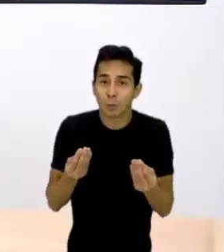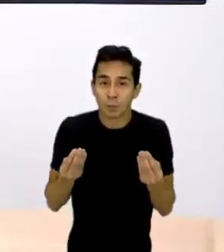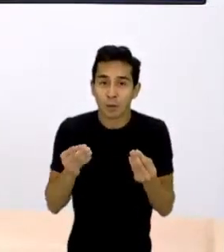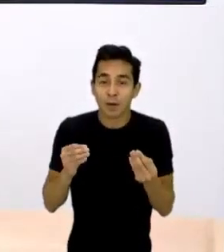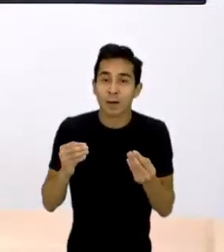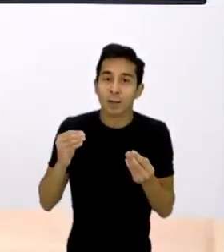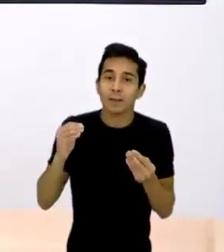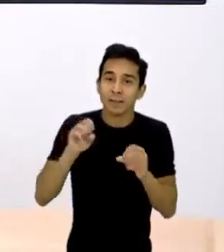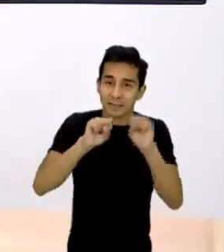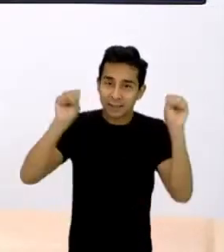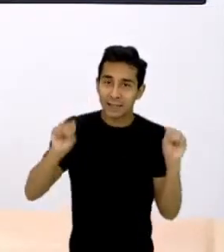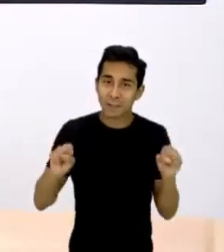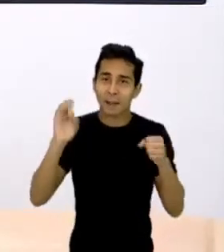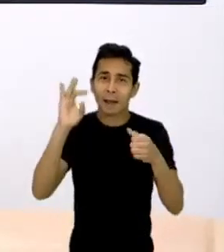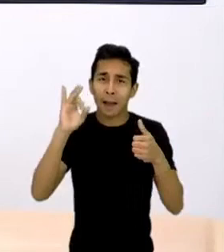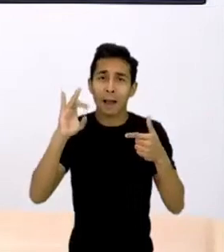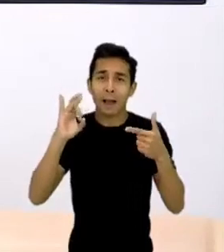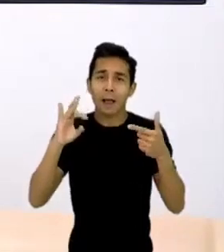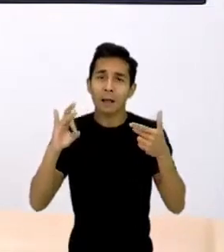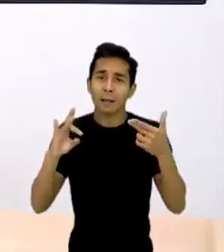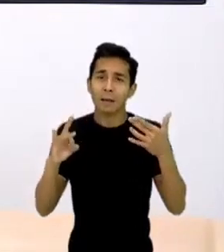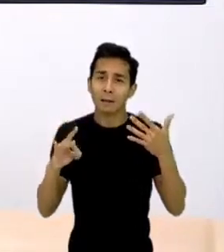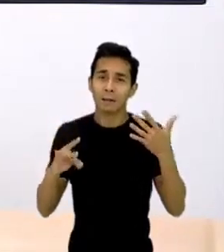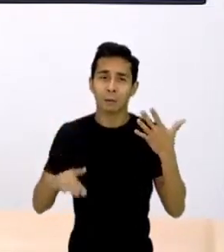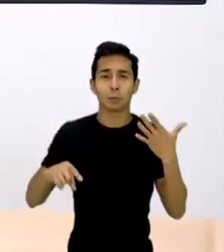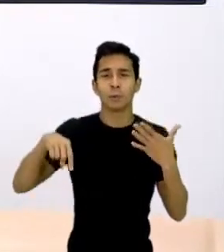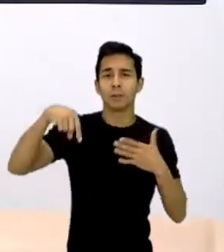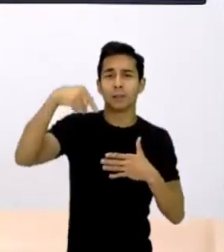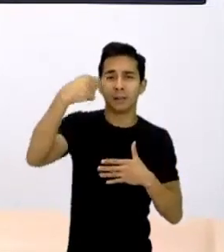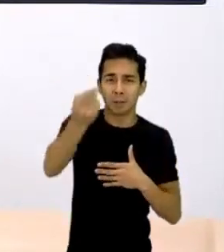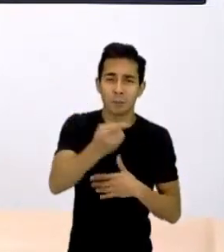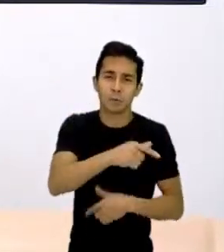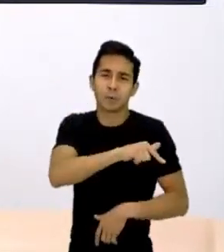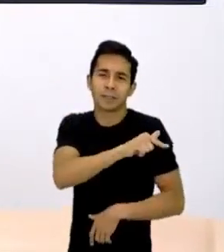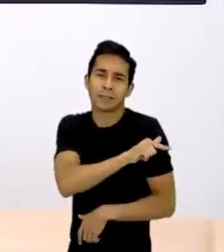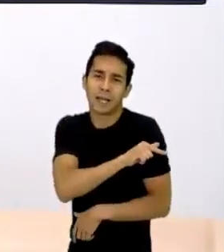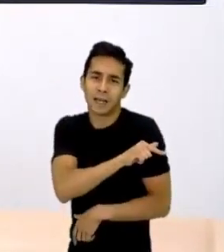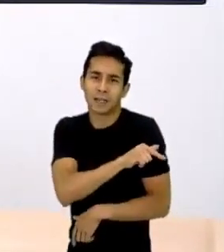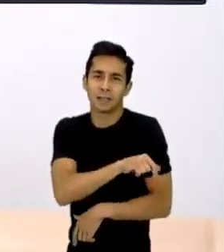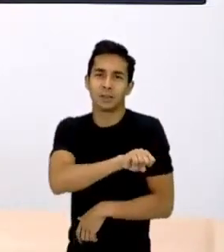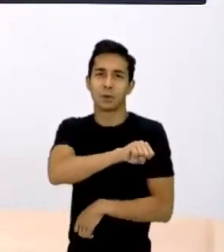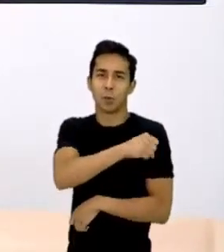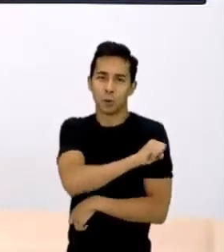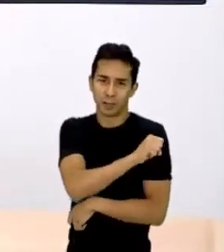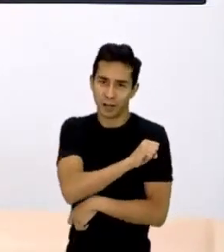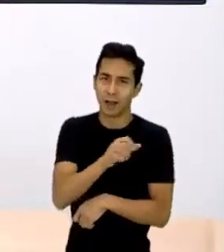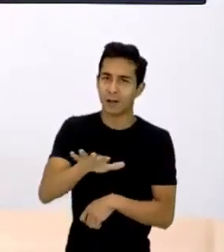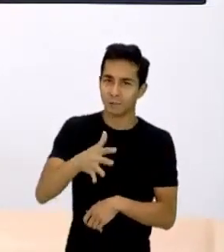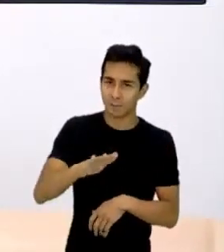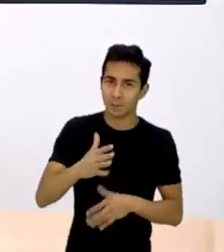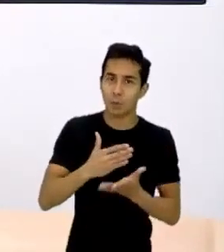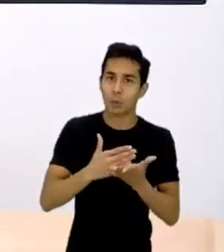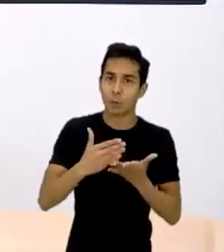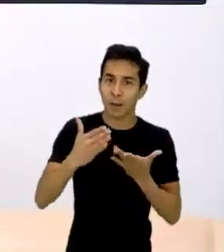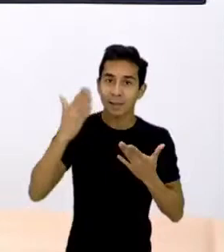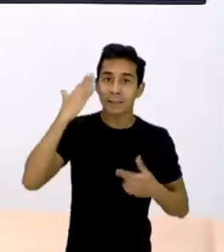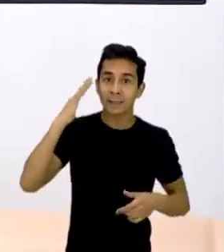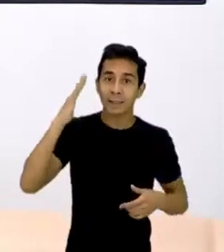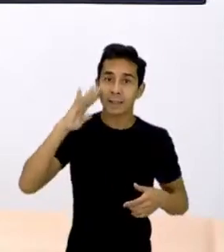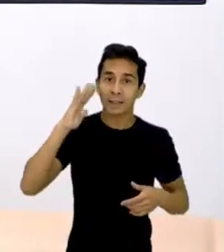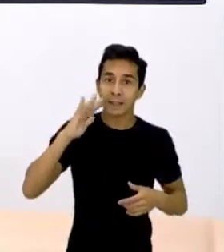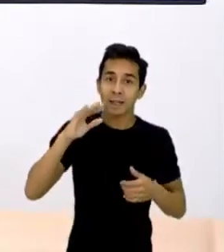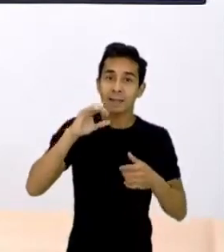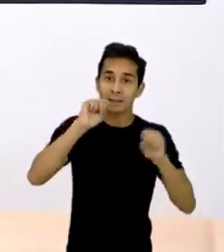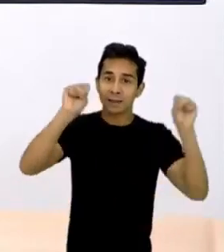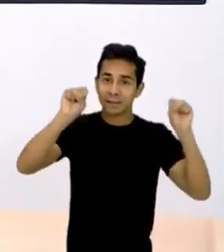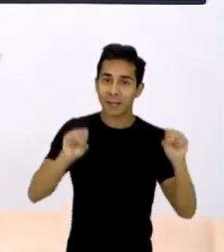sistema individualmente. Então, lá para o 7º, 8º ano, vocês já vão ver esses sistemas de forma mais